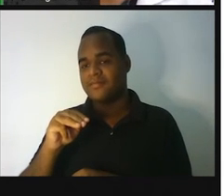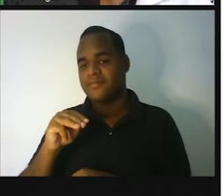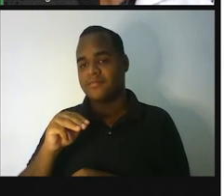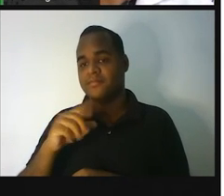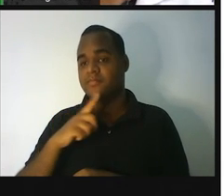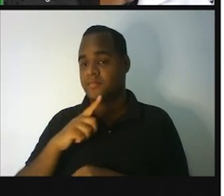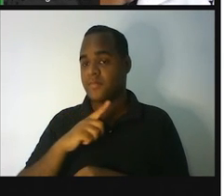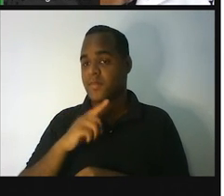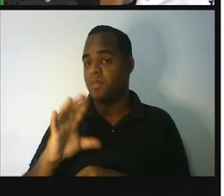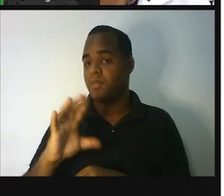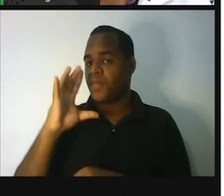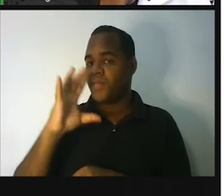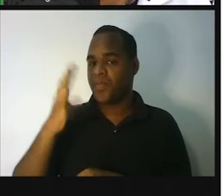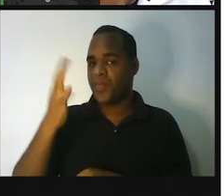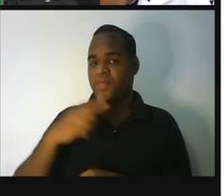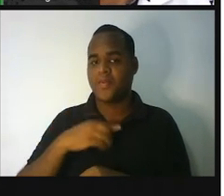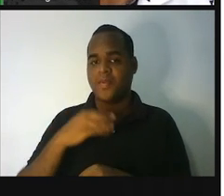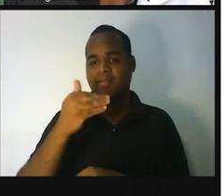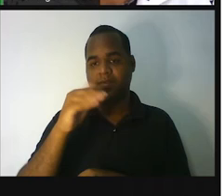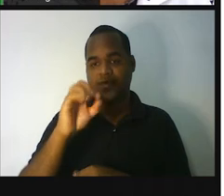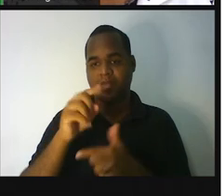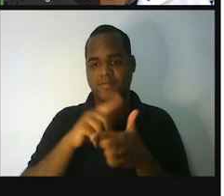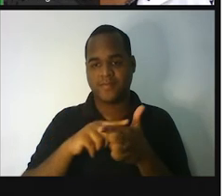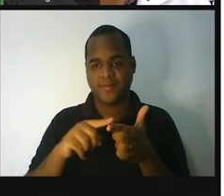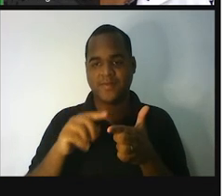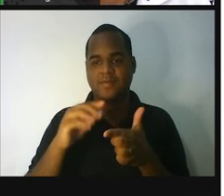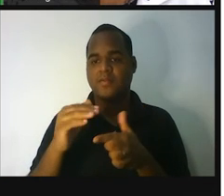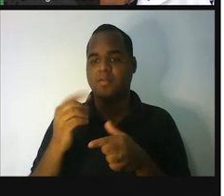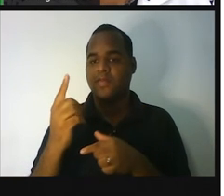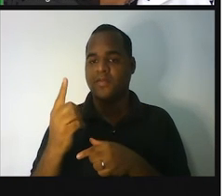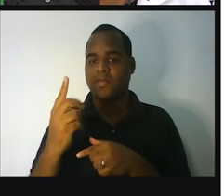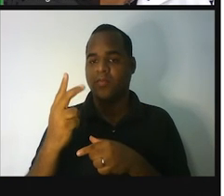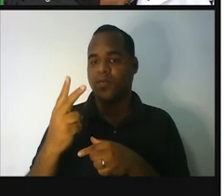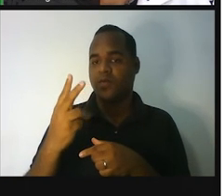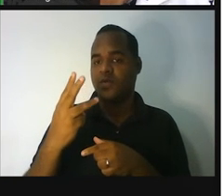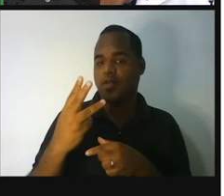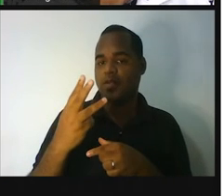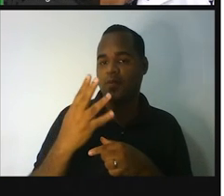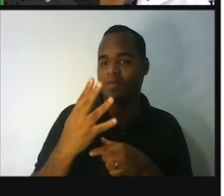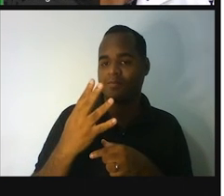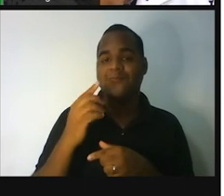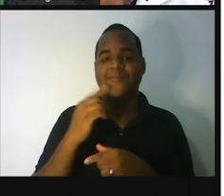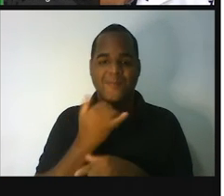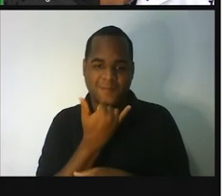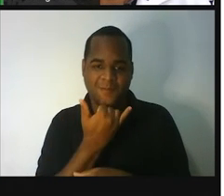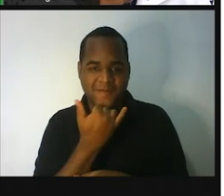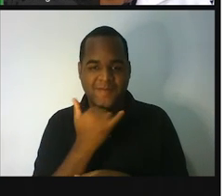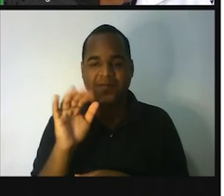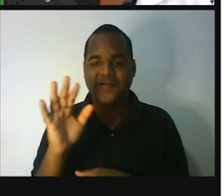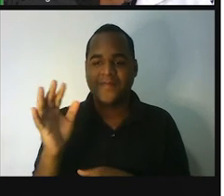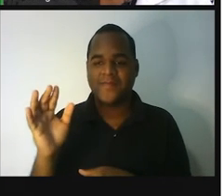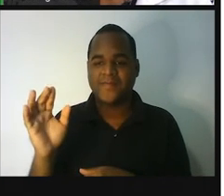aconteceram quantos divisores comuns um dois três e